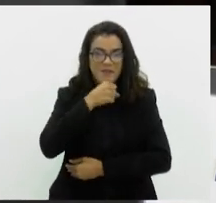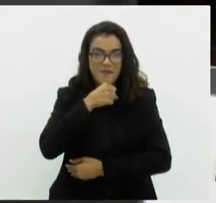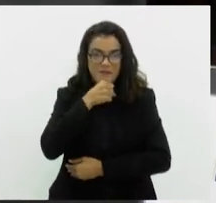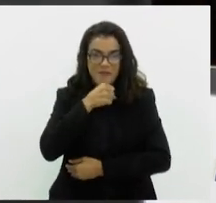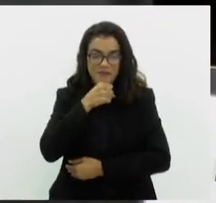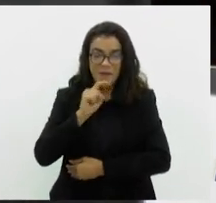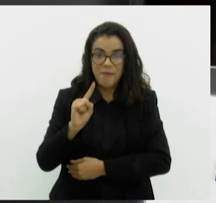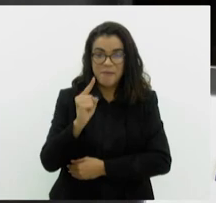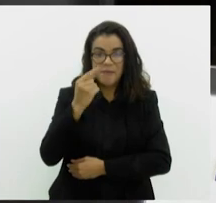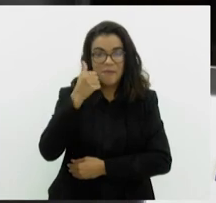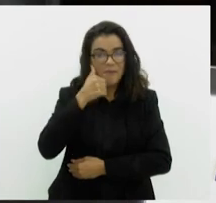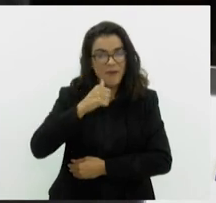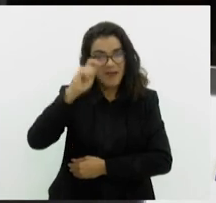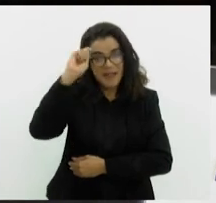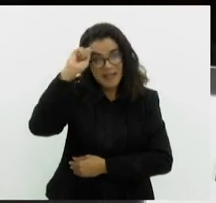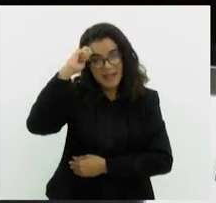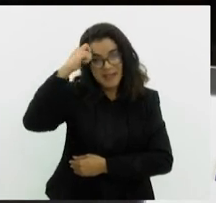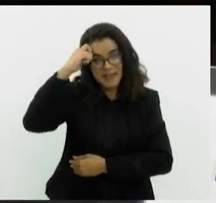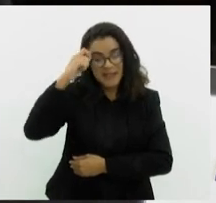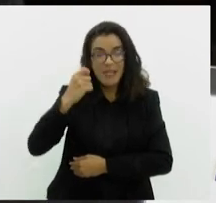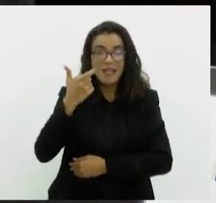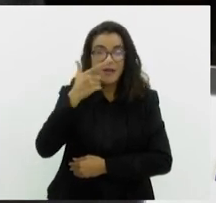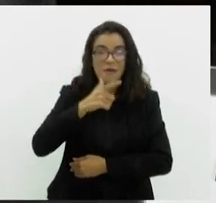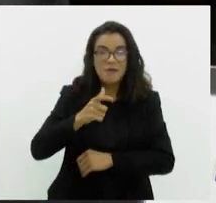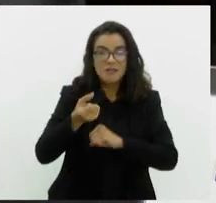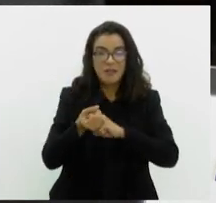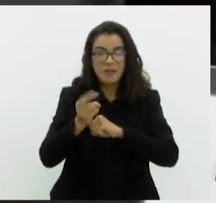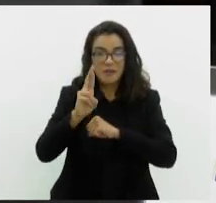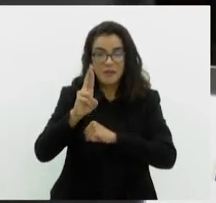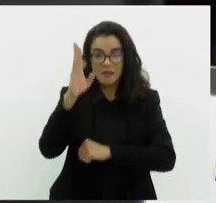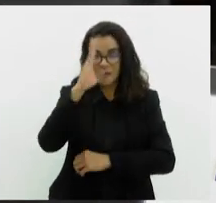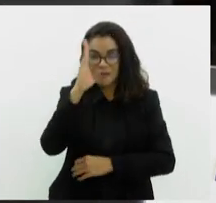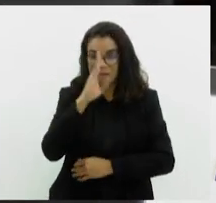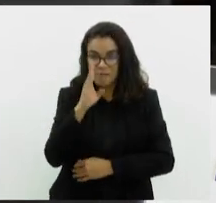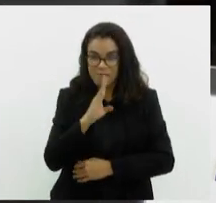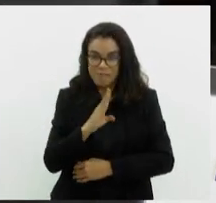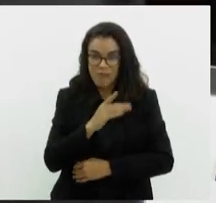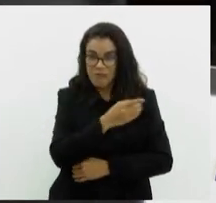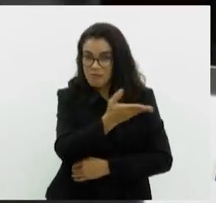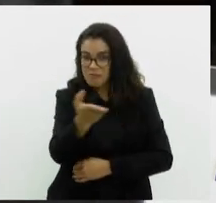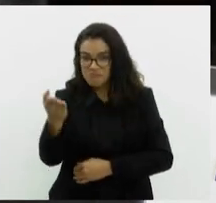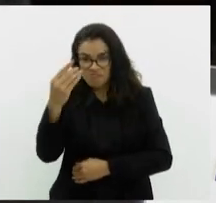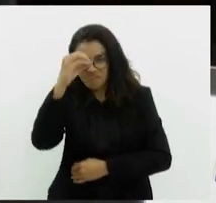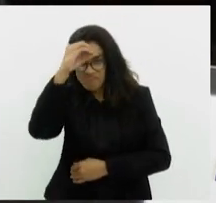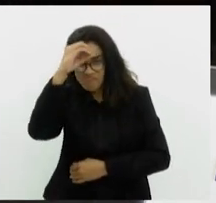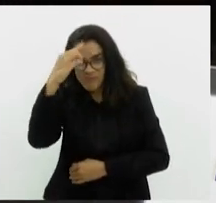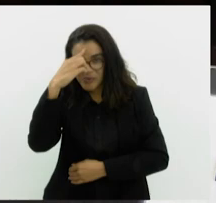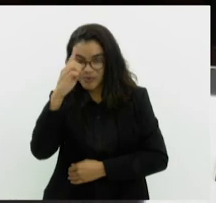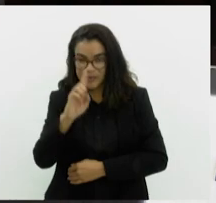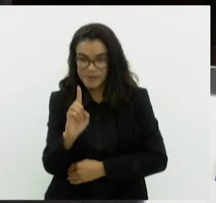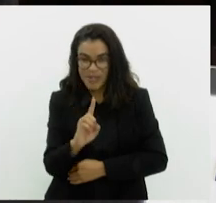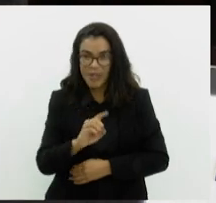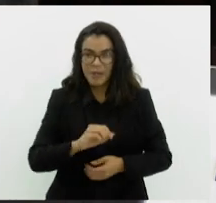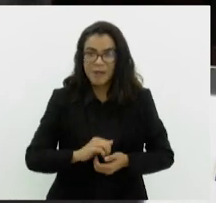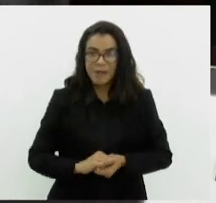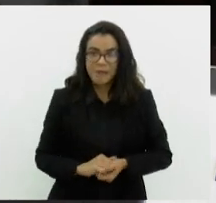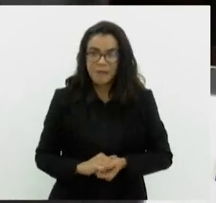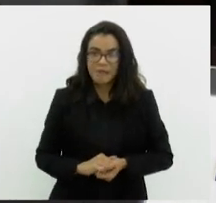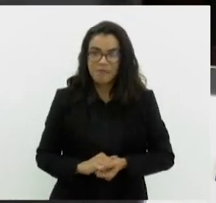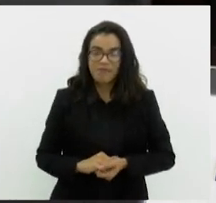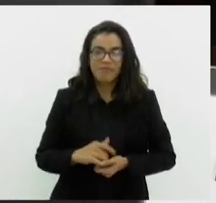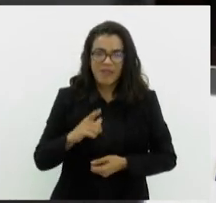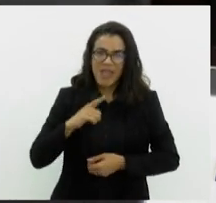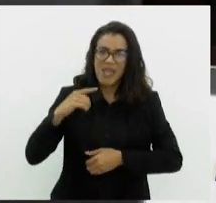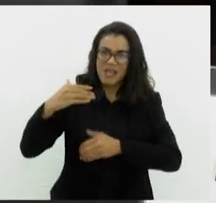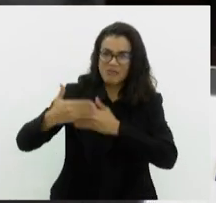a primeira mulher negra a ter doutorado no Brasil, apesar de muitos não saberem disso. E tem grande